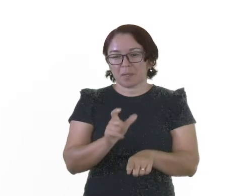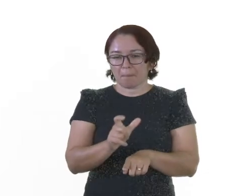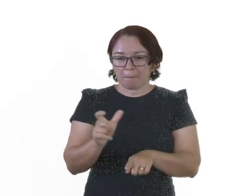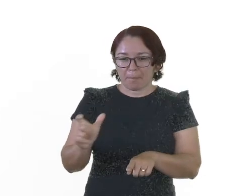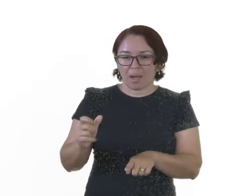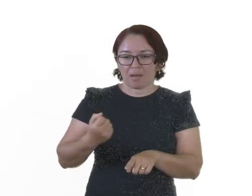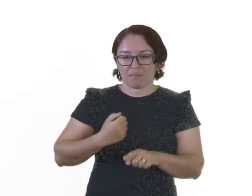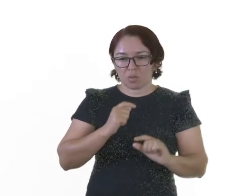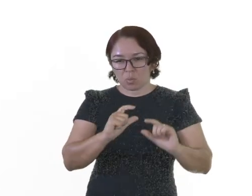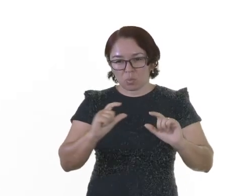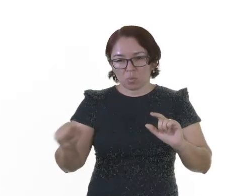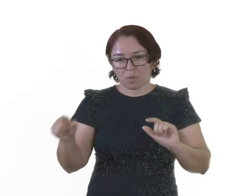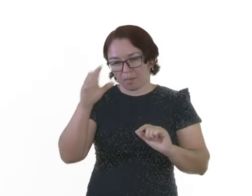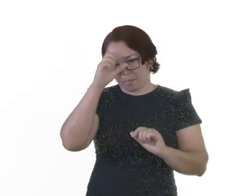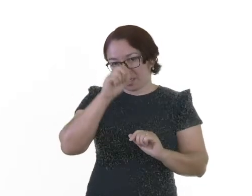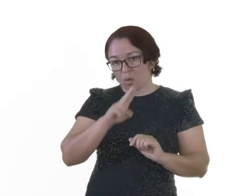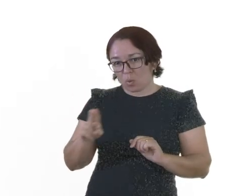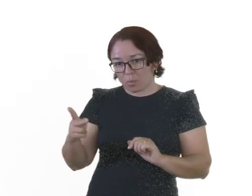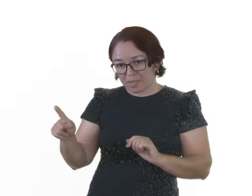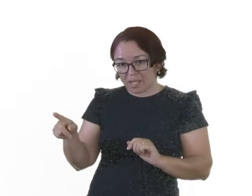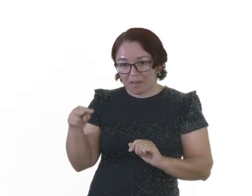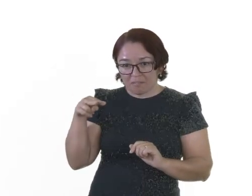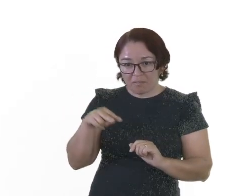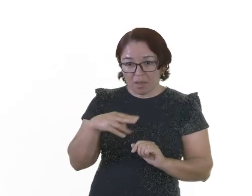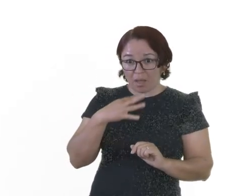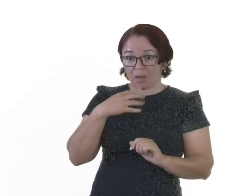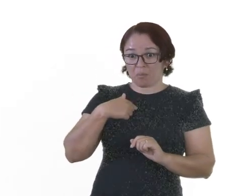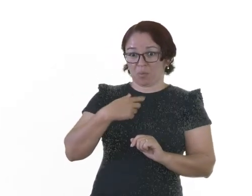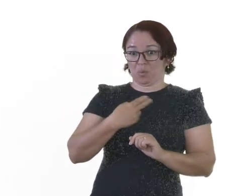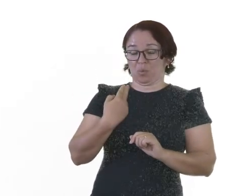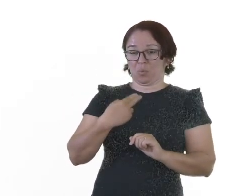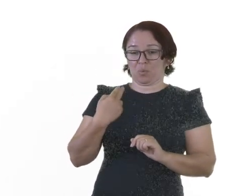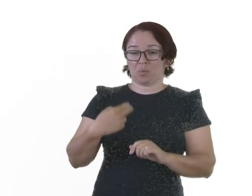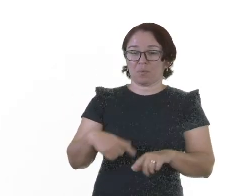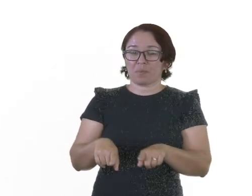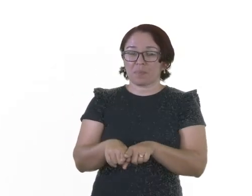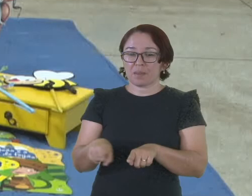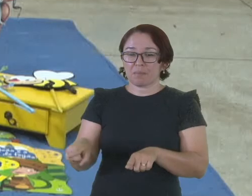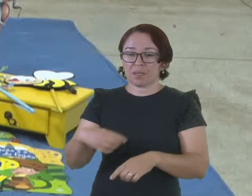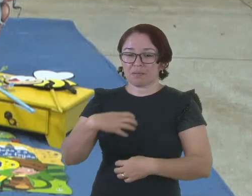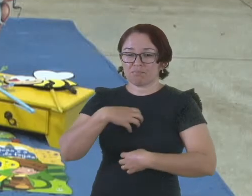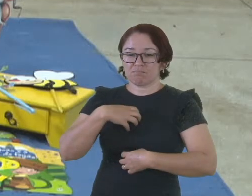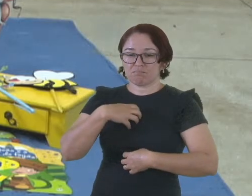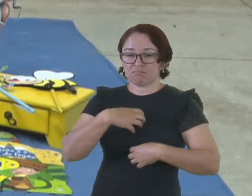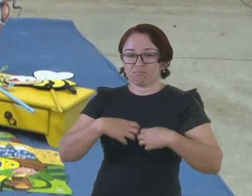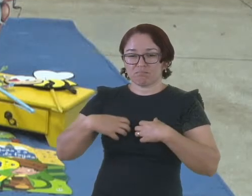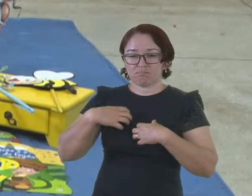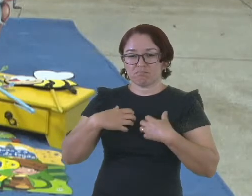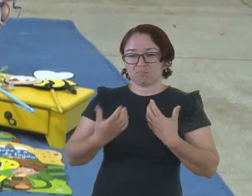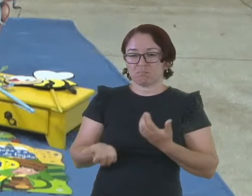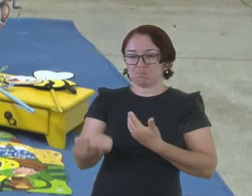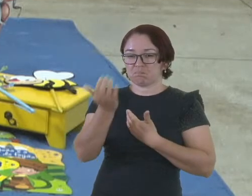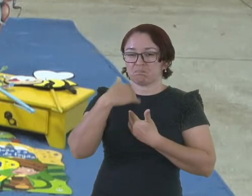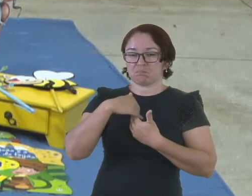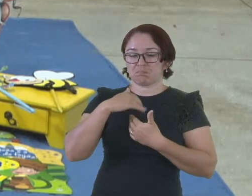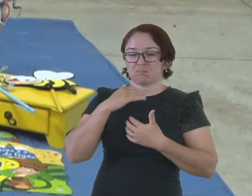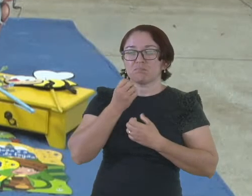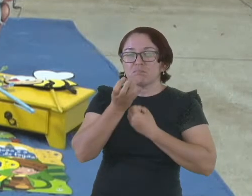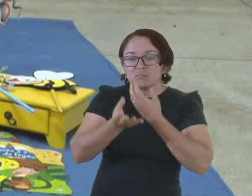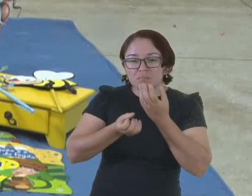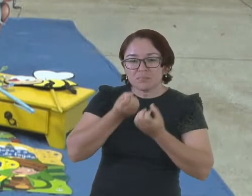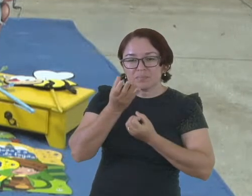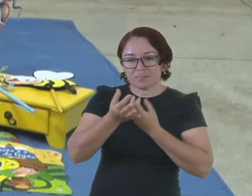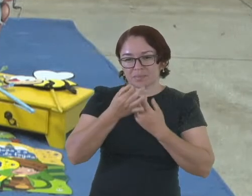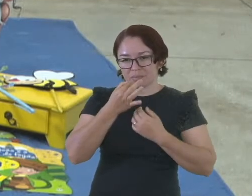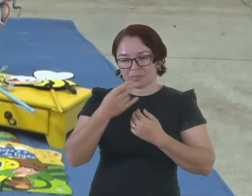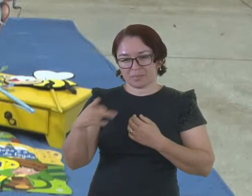a escrita do próprio nome e expressar sua opinião e sentimentos. As nossas propostas estão disponíveis